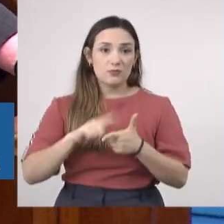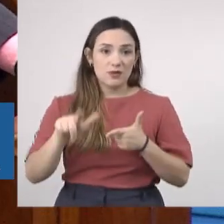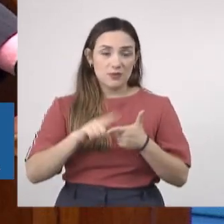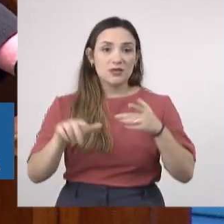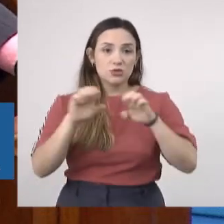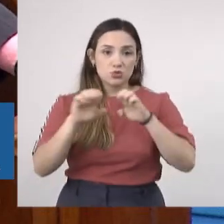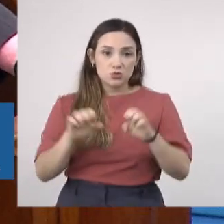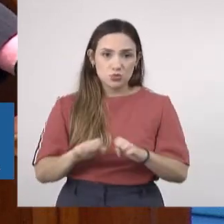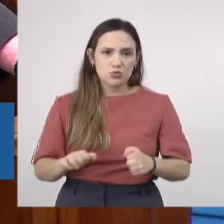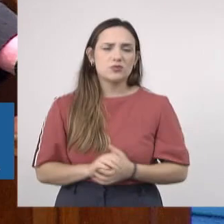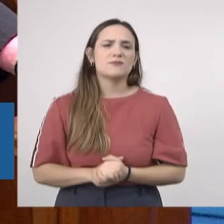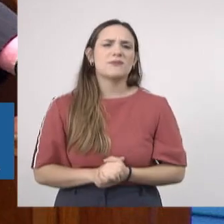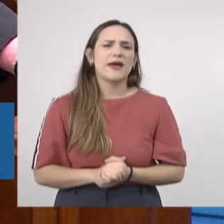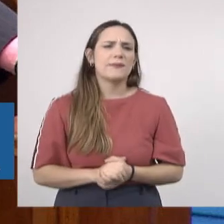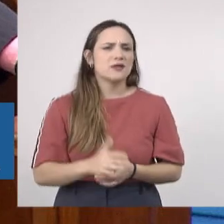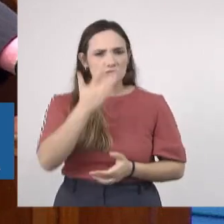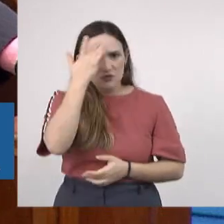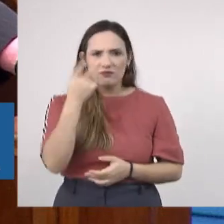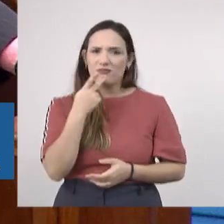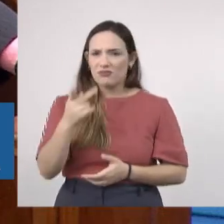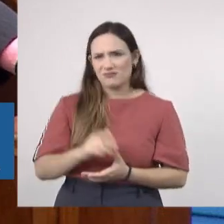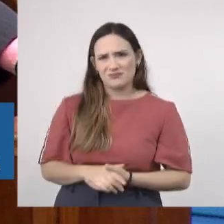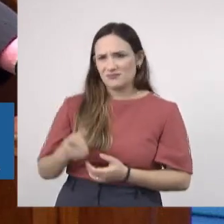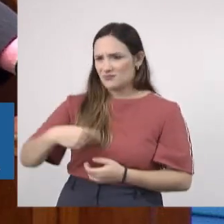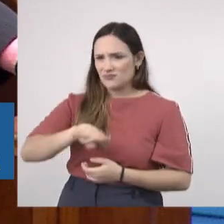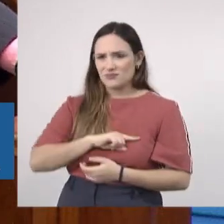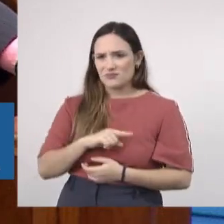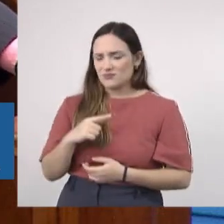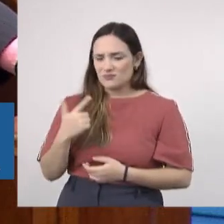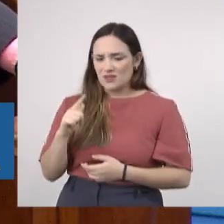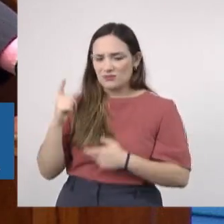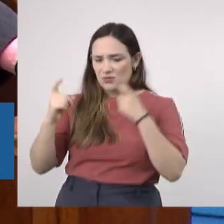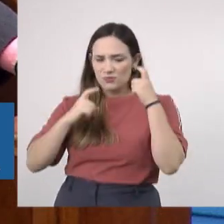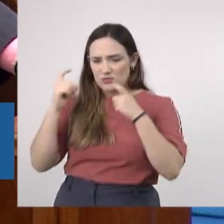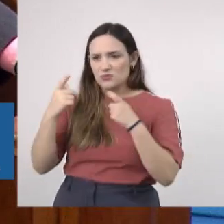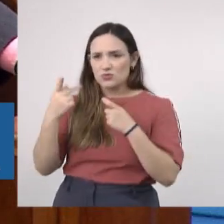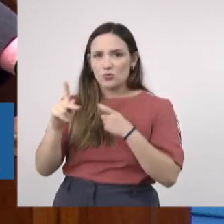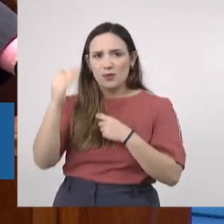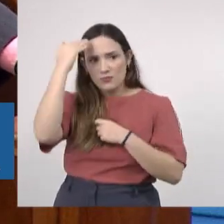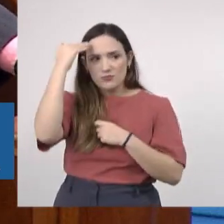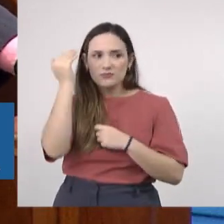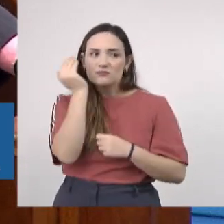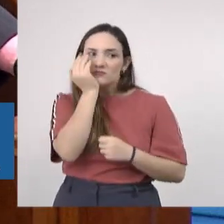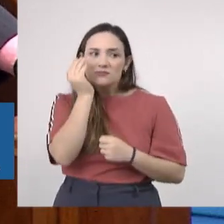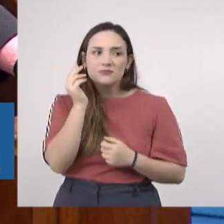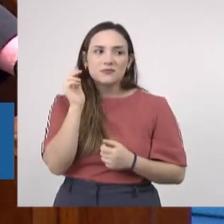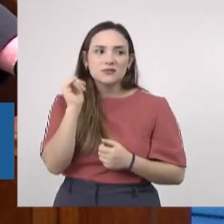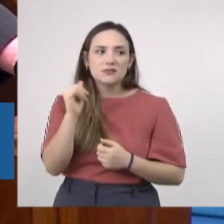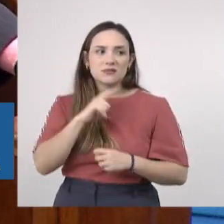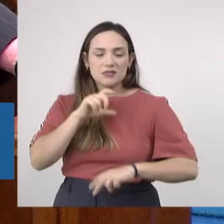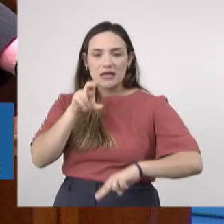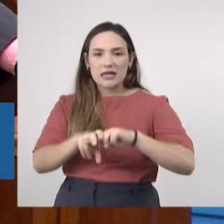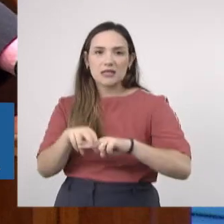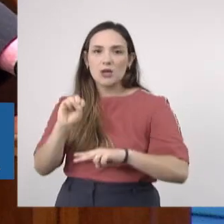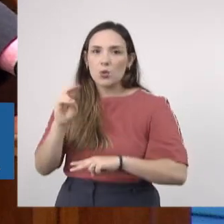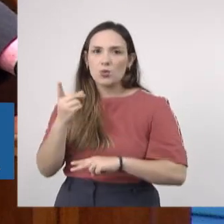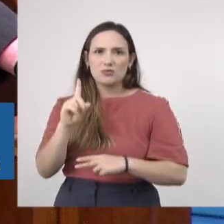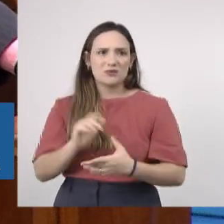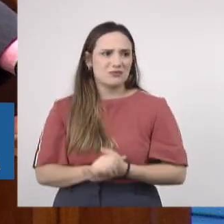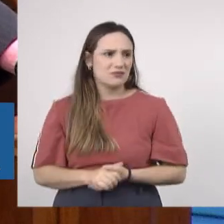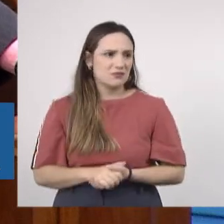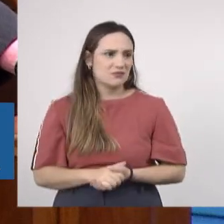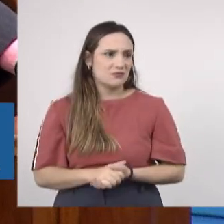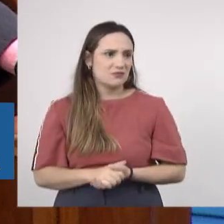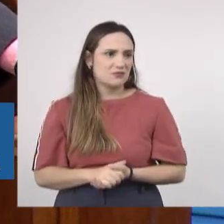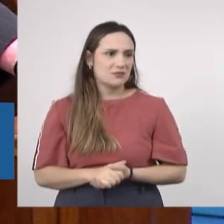uma pessoa disse assim: conselheiros, ninguém está preocupado com suas nádegas, se vão ter ou não boas cadeiras para sentar.